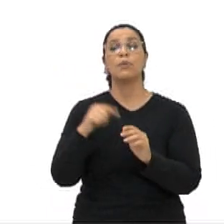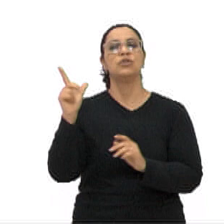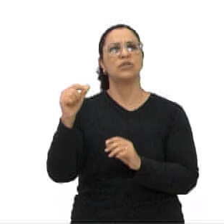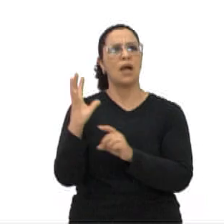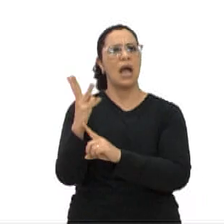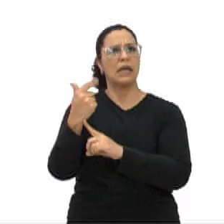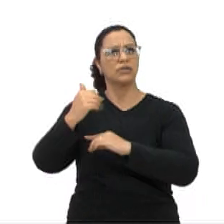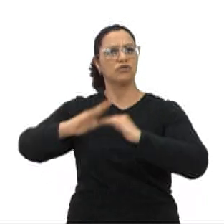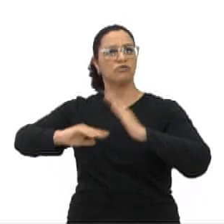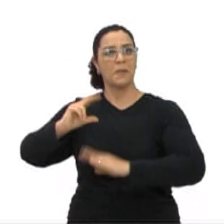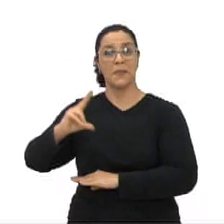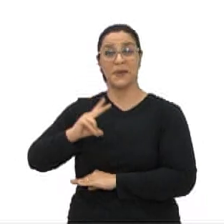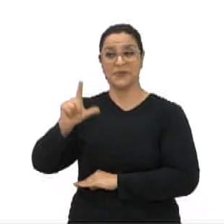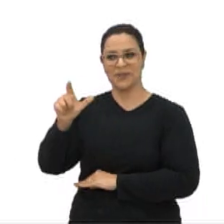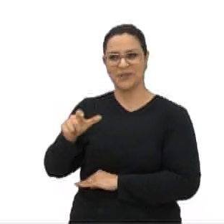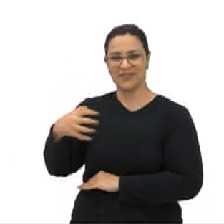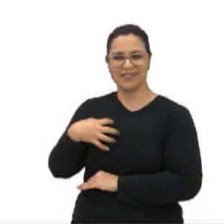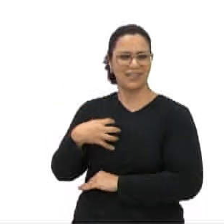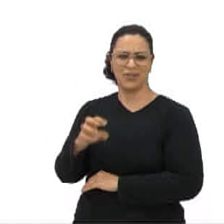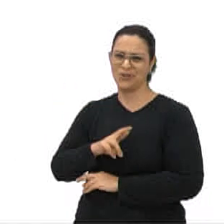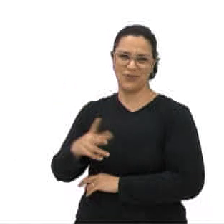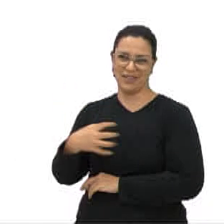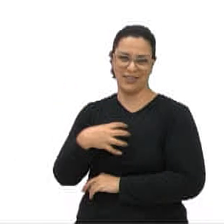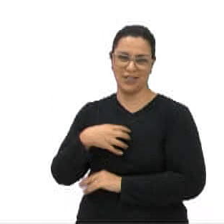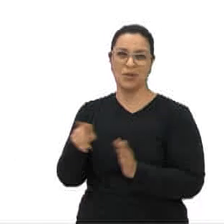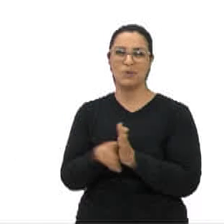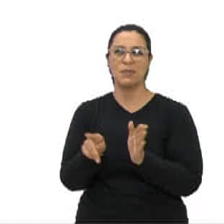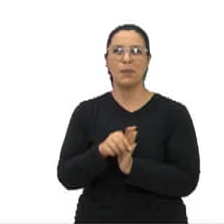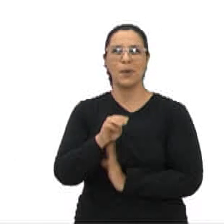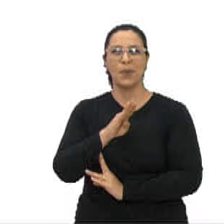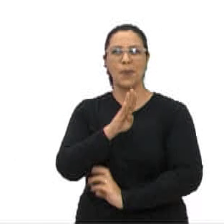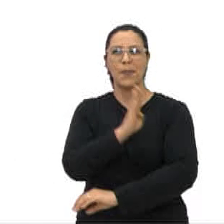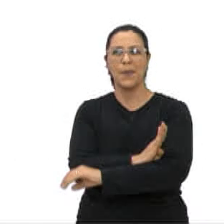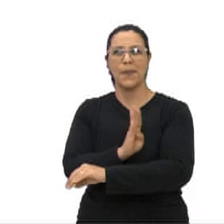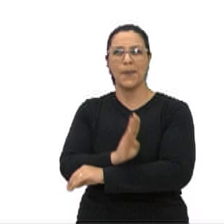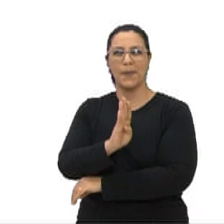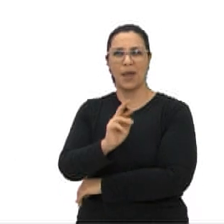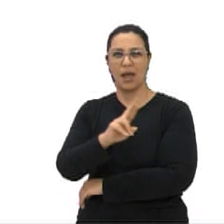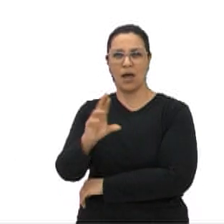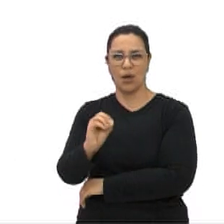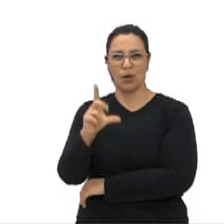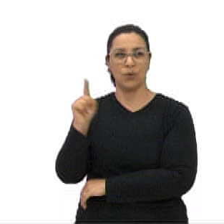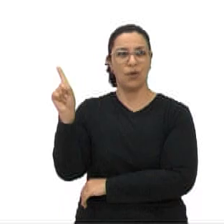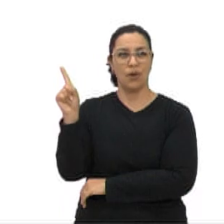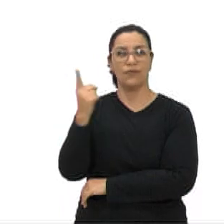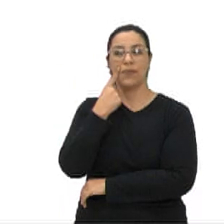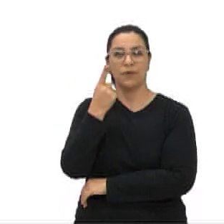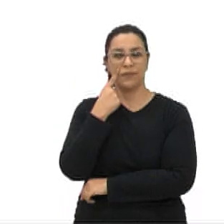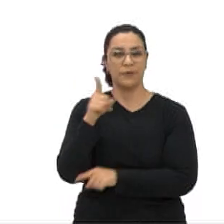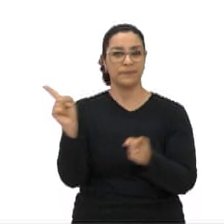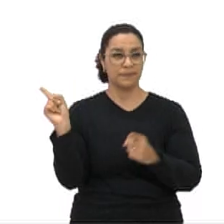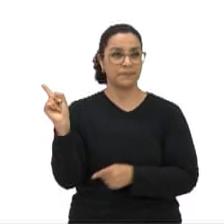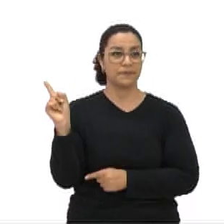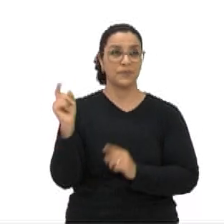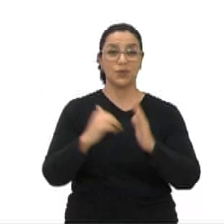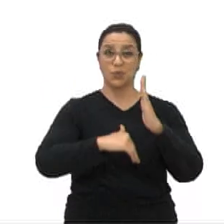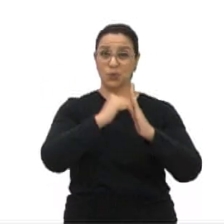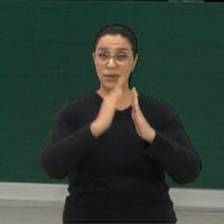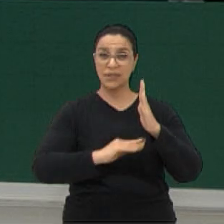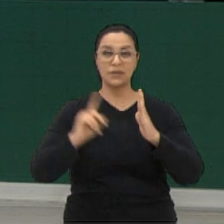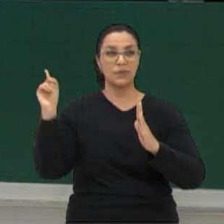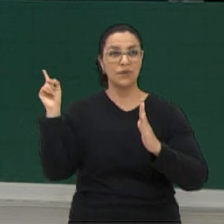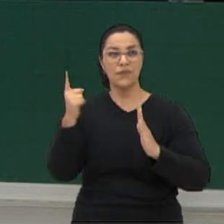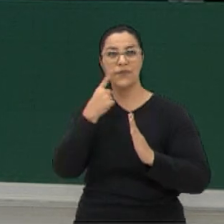um artista particular no período barroco, tá? Então vamos ver aqui um detalhe aqui, antes de vermos, né, vamos olhar aqui essa pintura